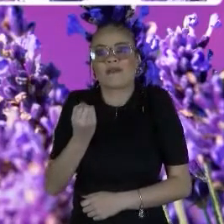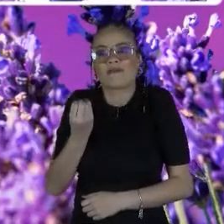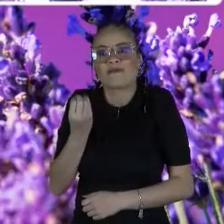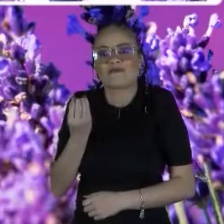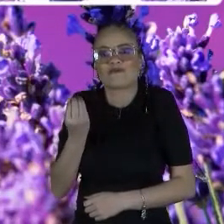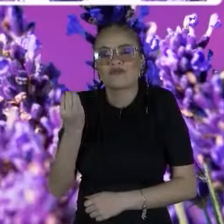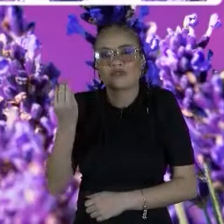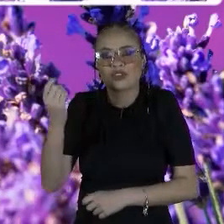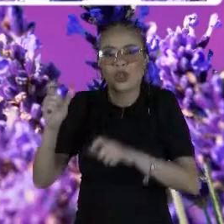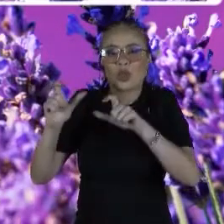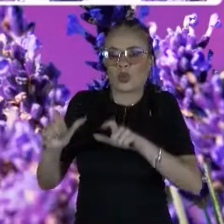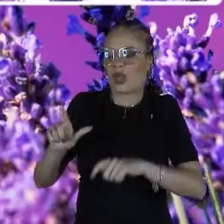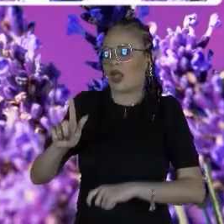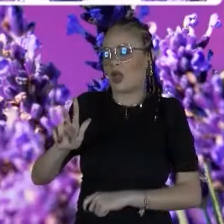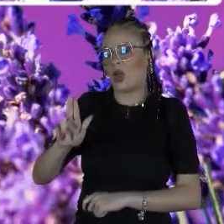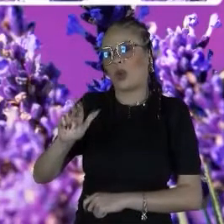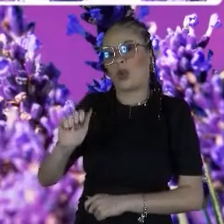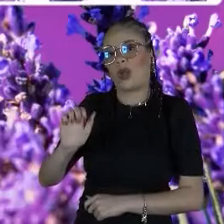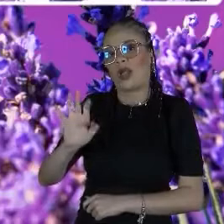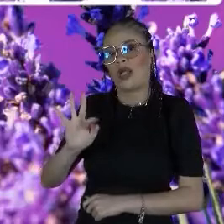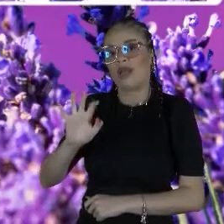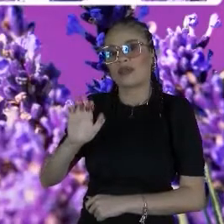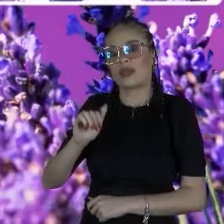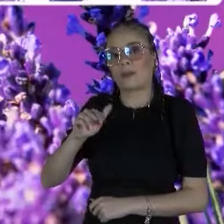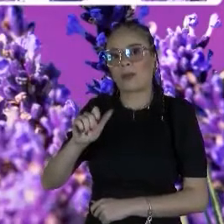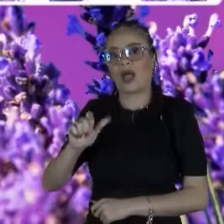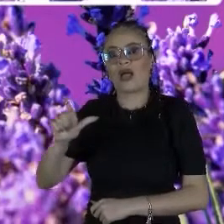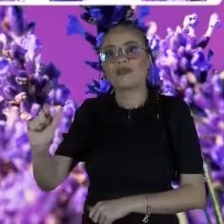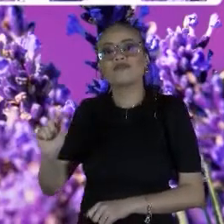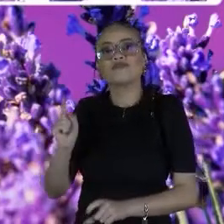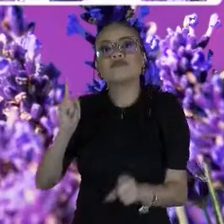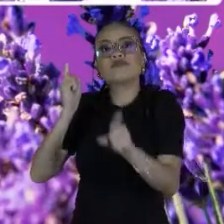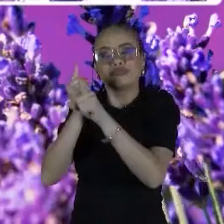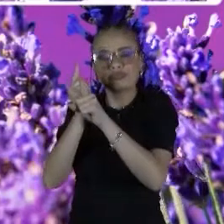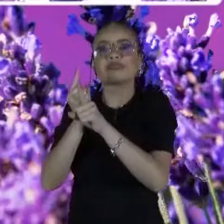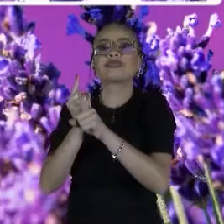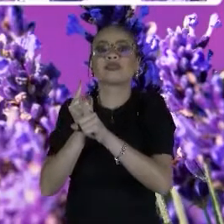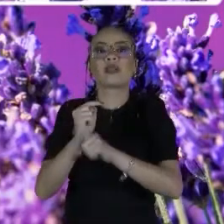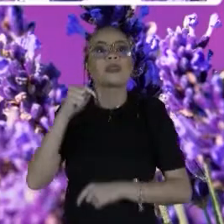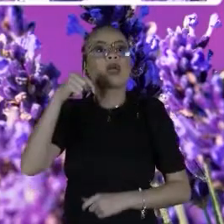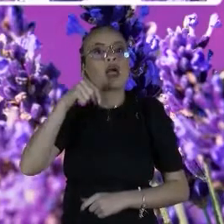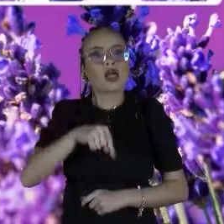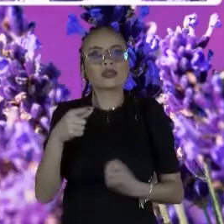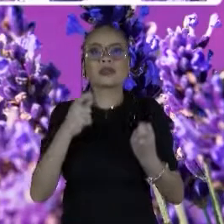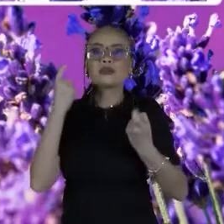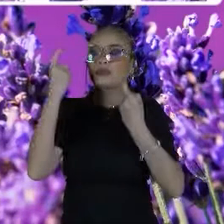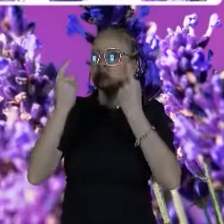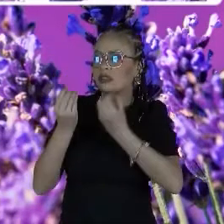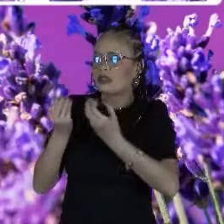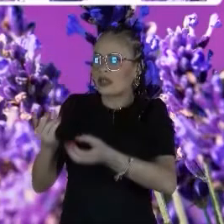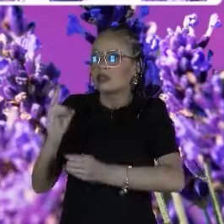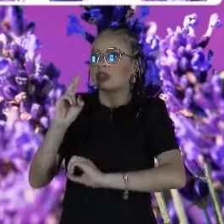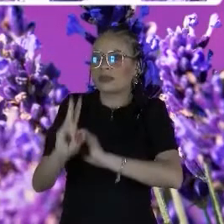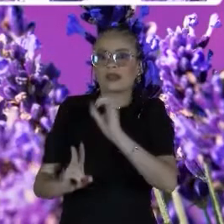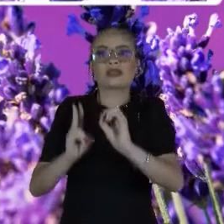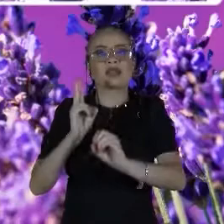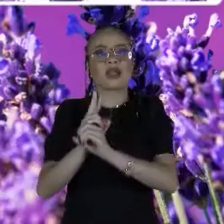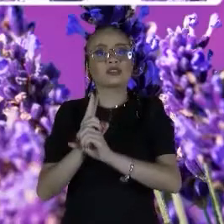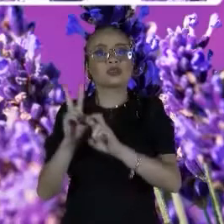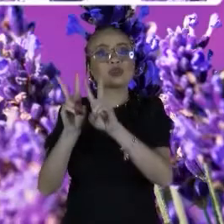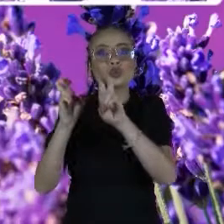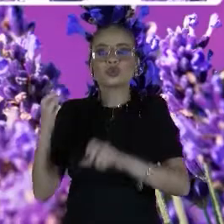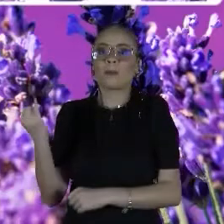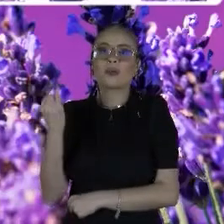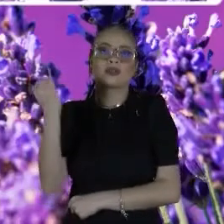como foi mostrado ali e ver que realmente ainda tava trabalha de uma forma extremamente sustentável e isso é muito